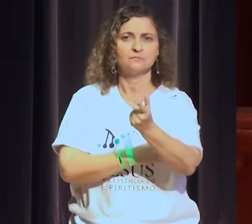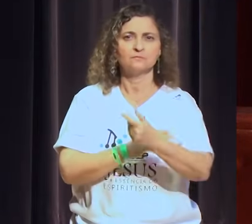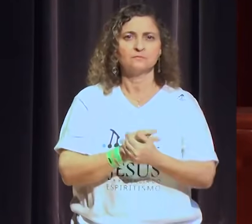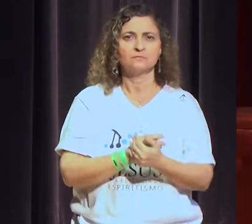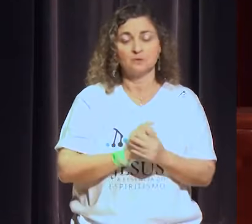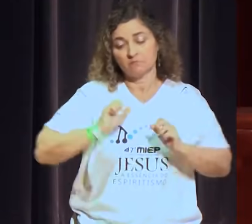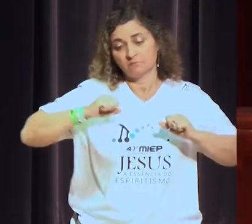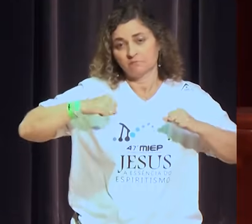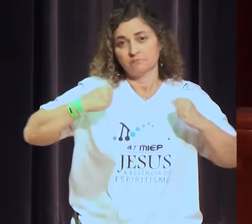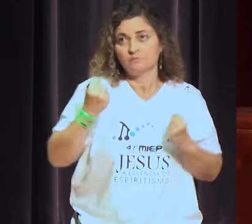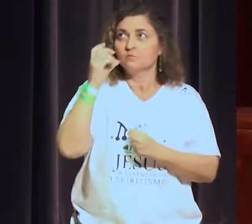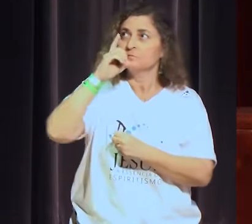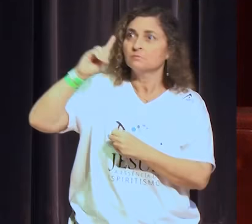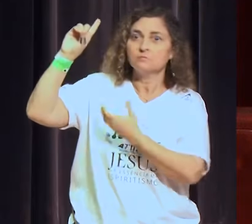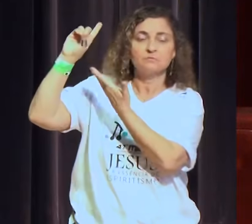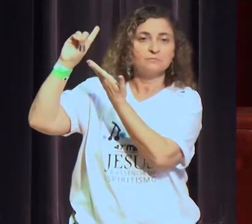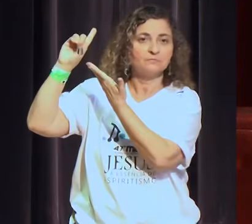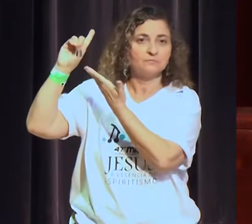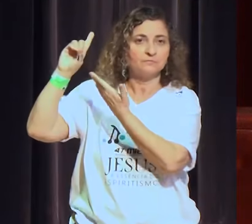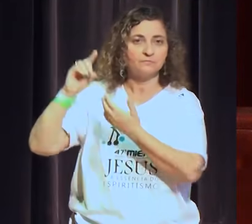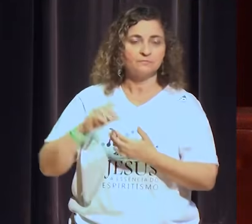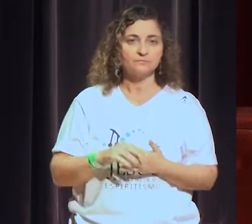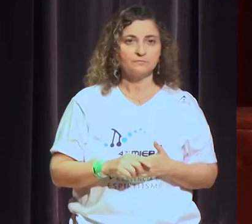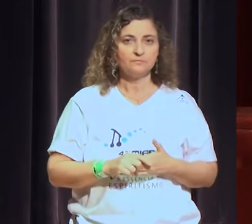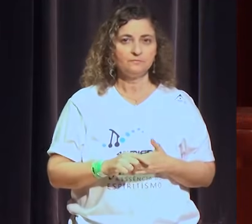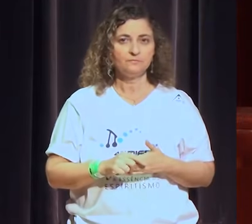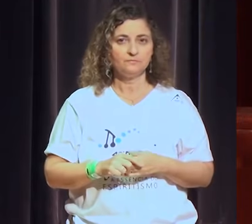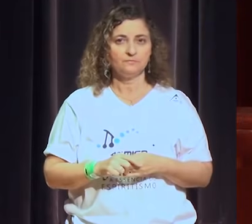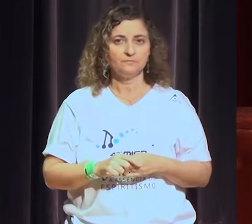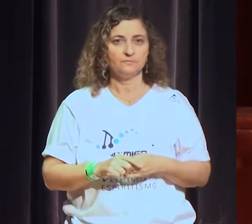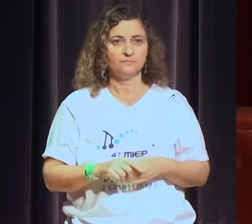por forças divinas.